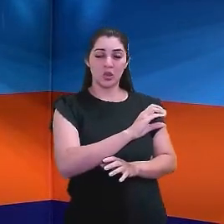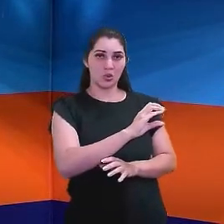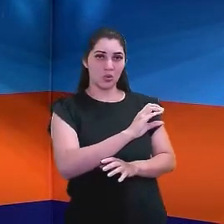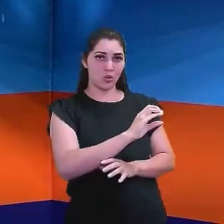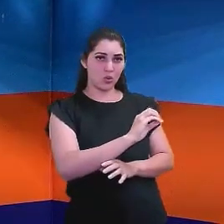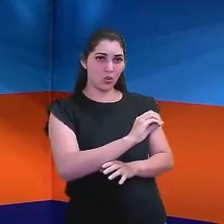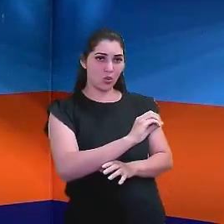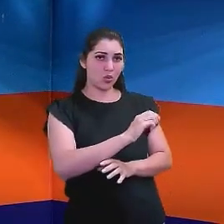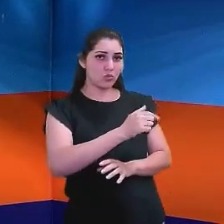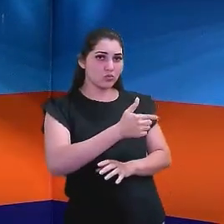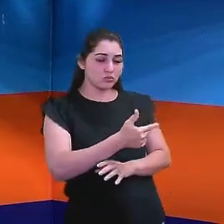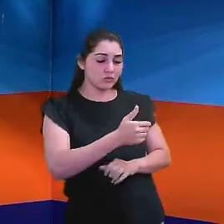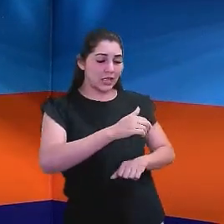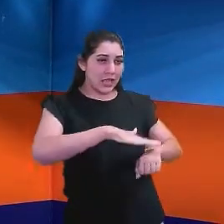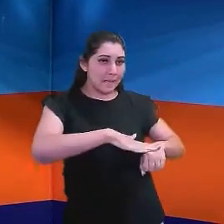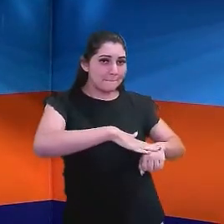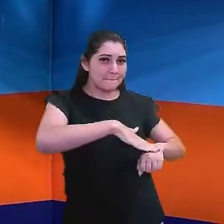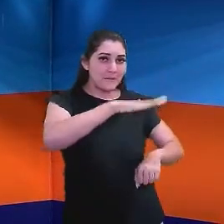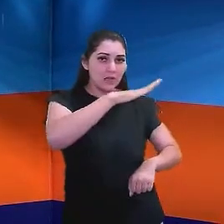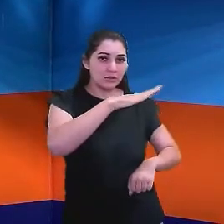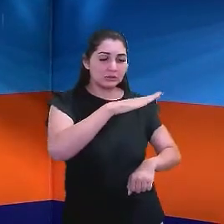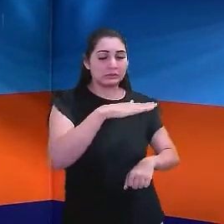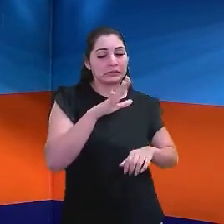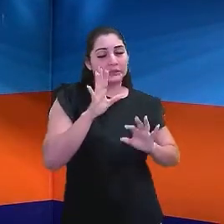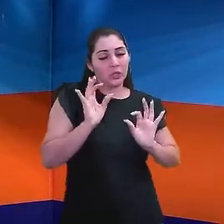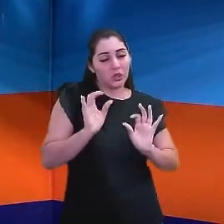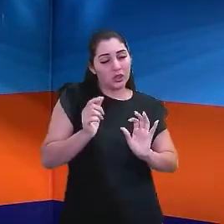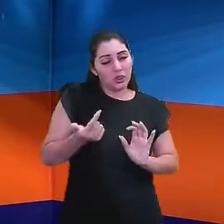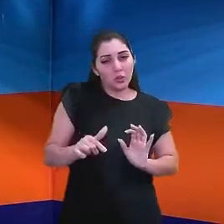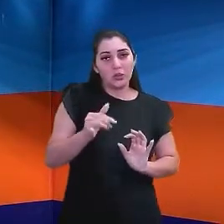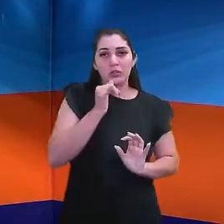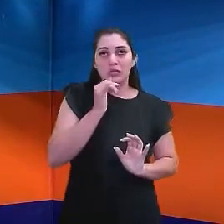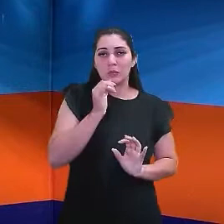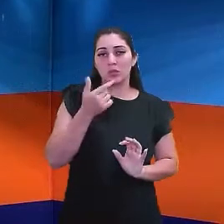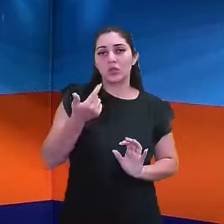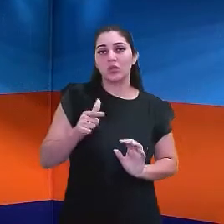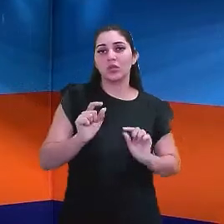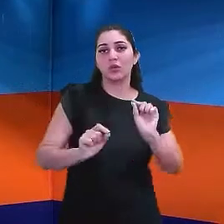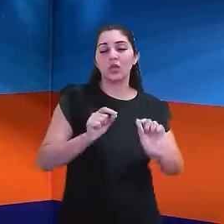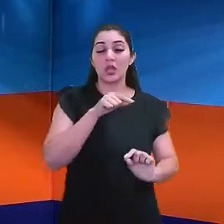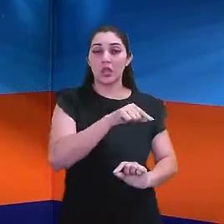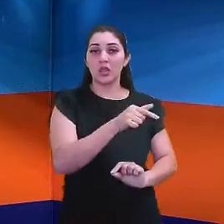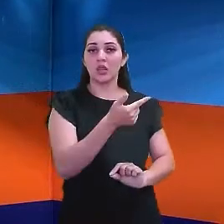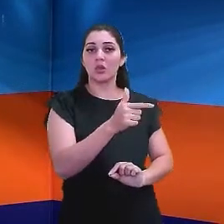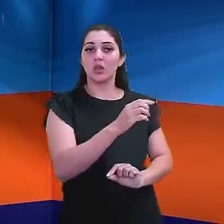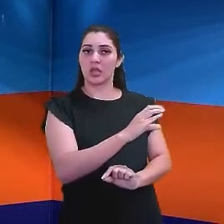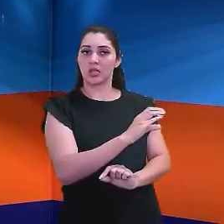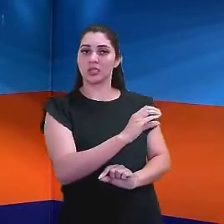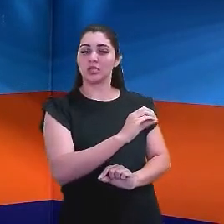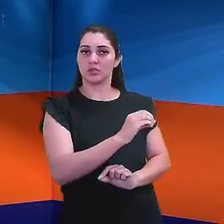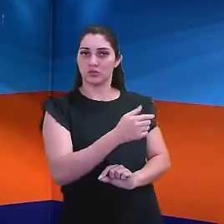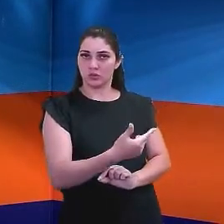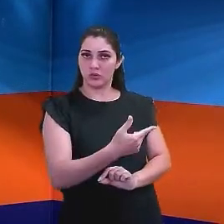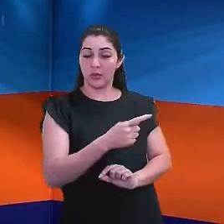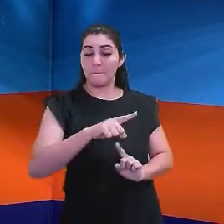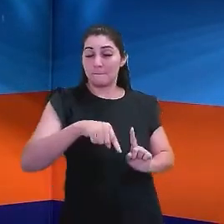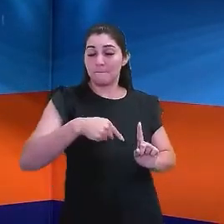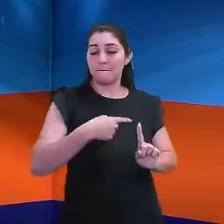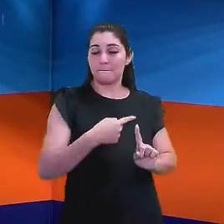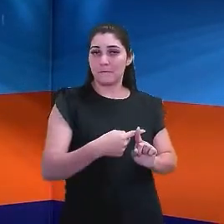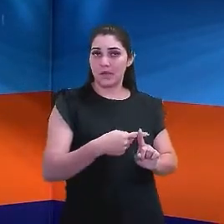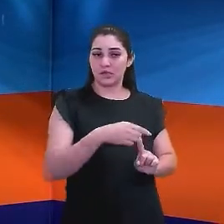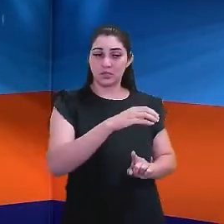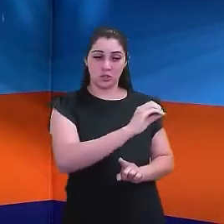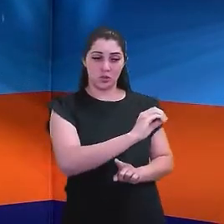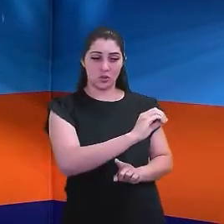tem muito oxigênio. Não quer dizer que necessariamente ele não tenha, né, nesse sangue arterial, não tenha gás carbônico. Mas a densidade maior é